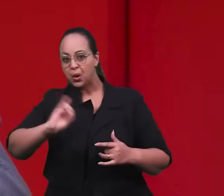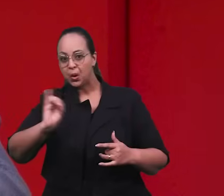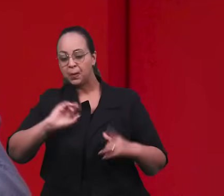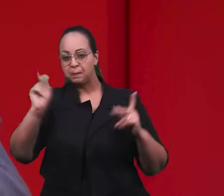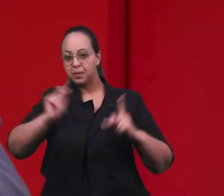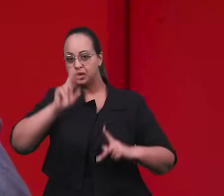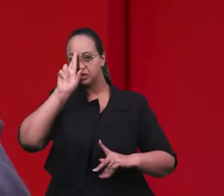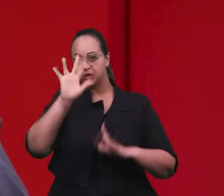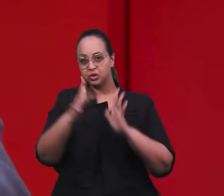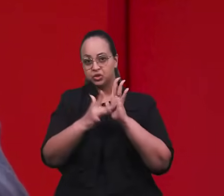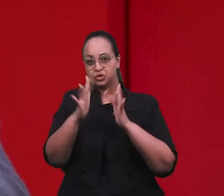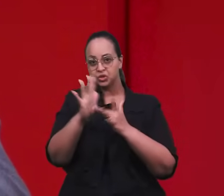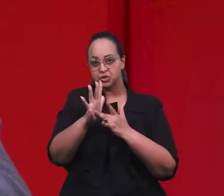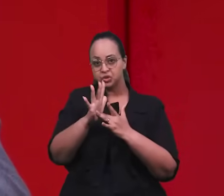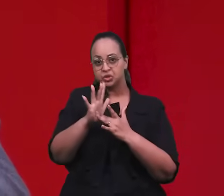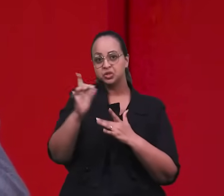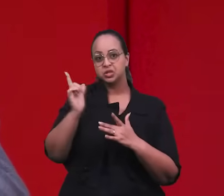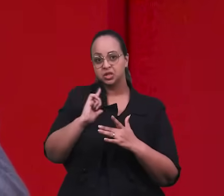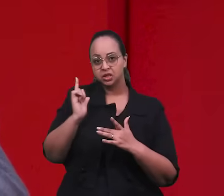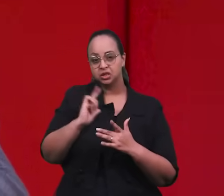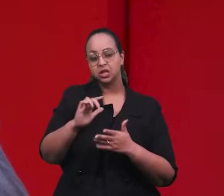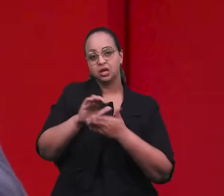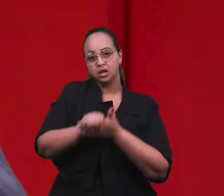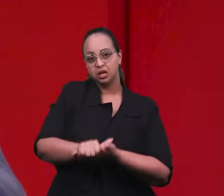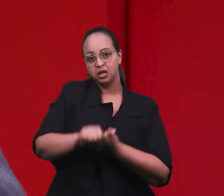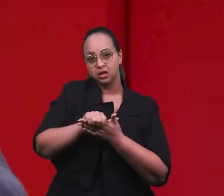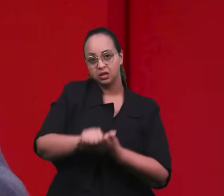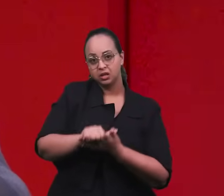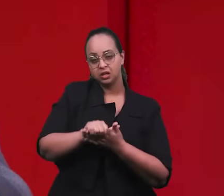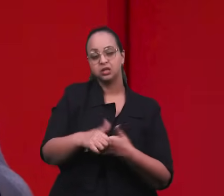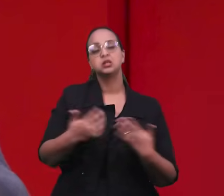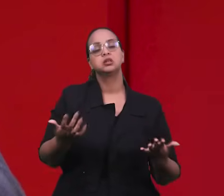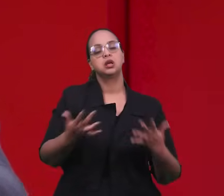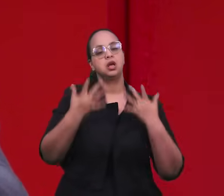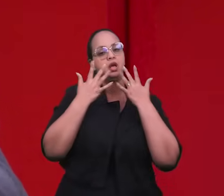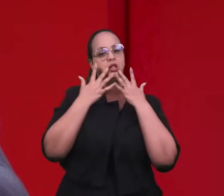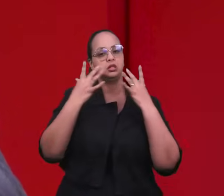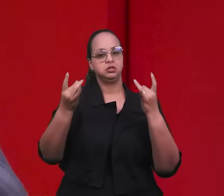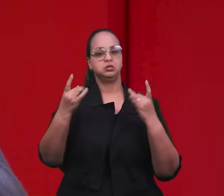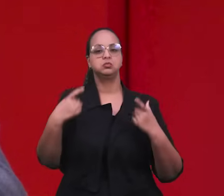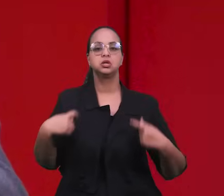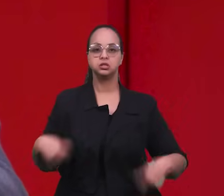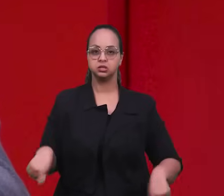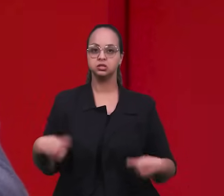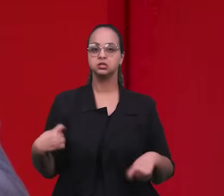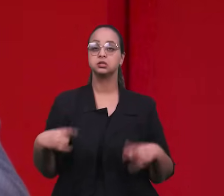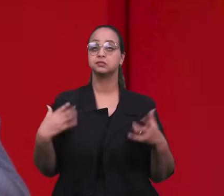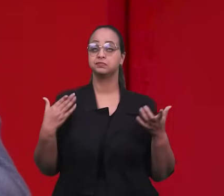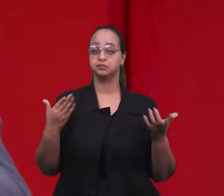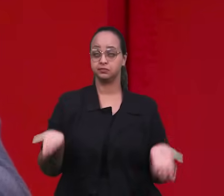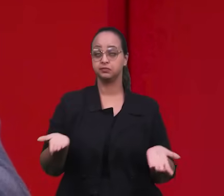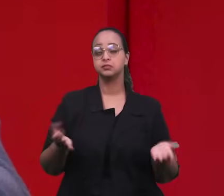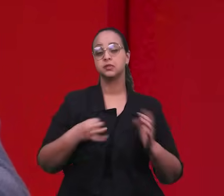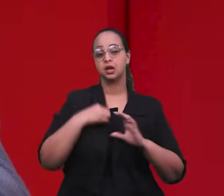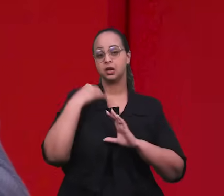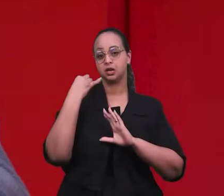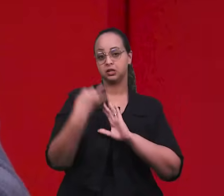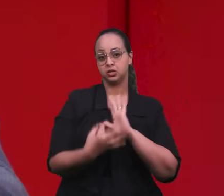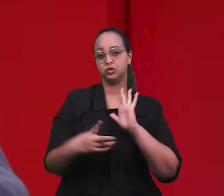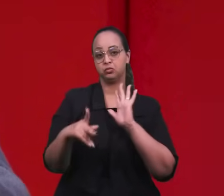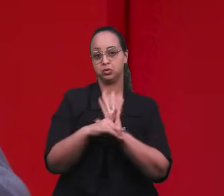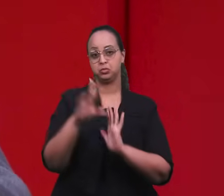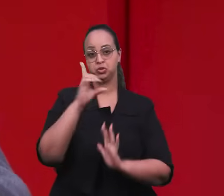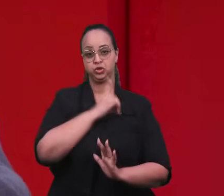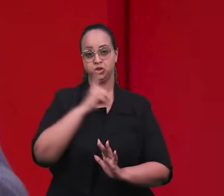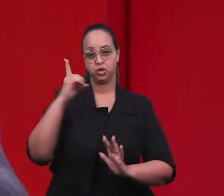grupo, vai ter outro companheiro lá, outro diácono, né, para essa atenção ali. Então, uma das atribuições